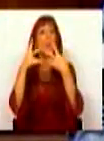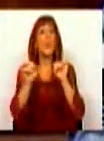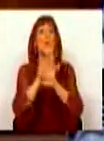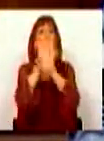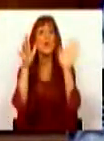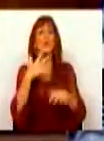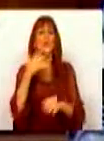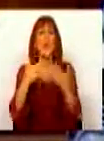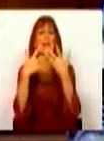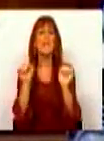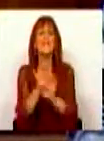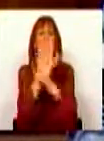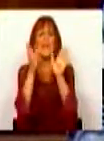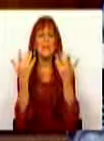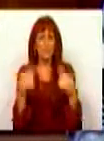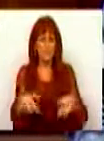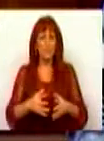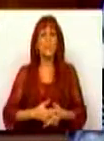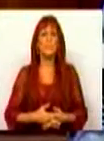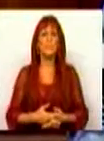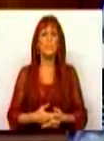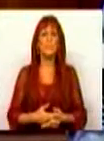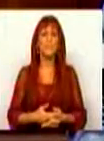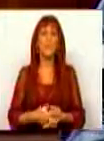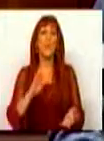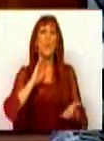com total transparência.